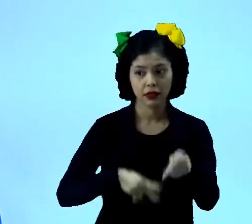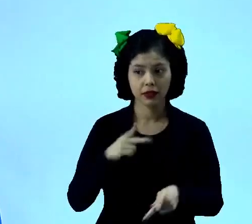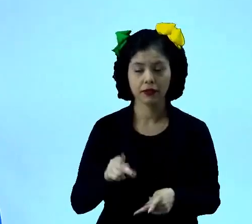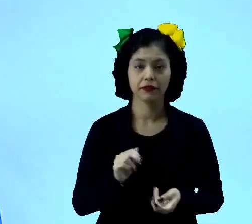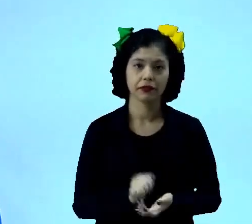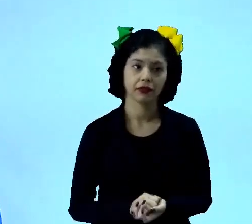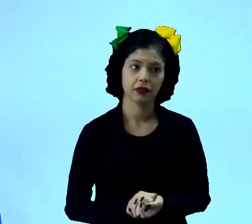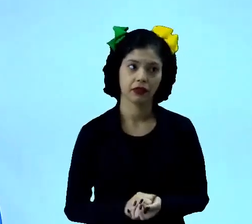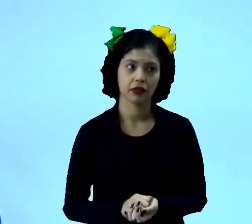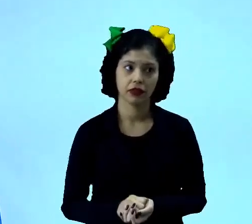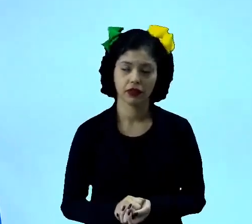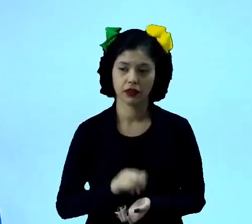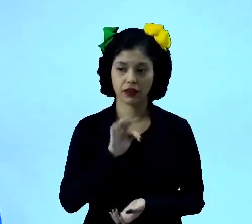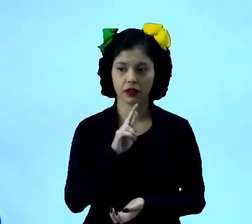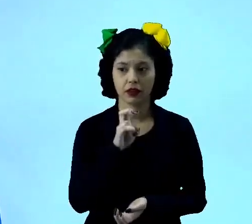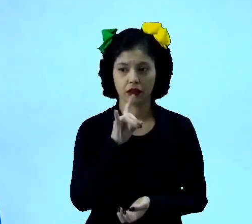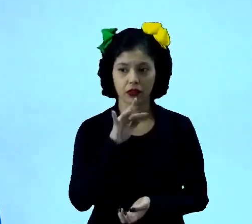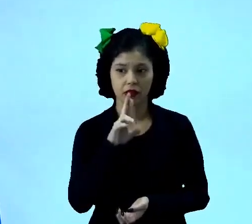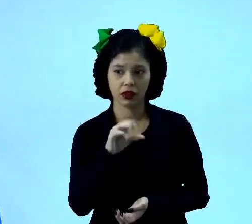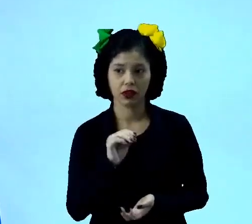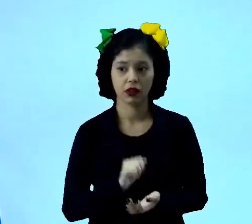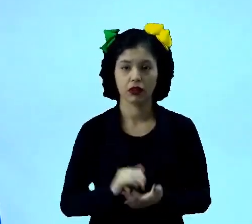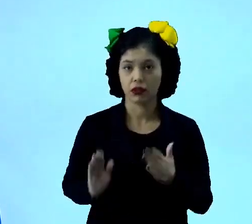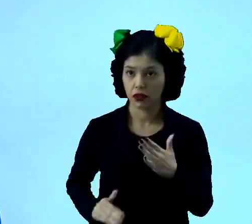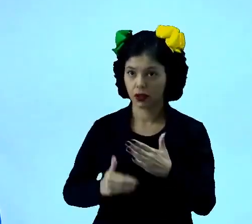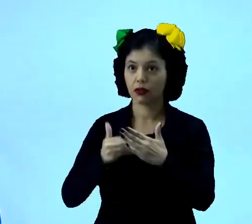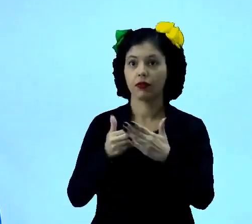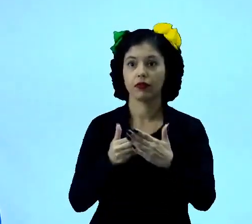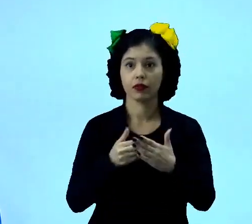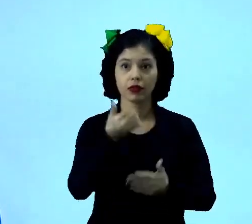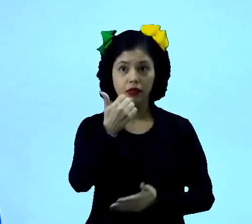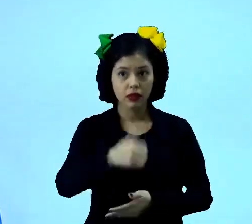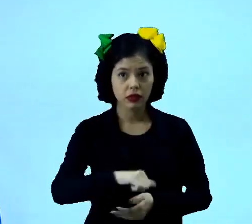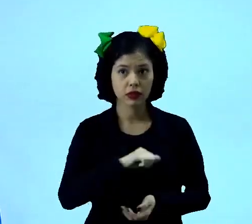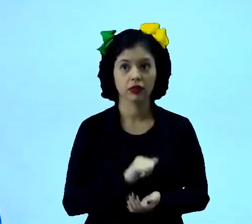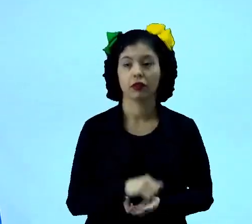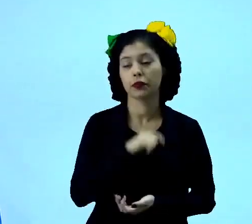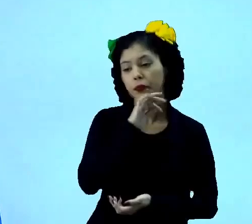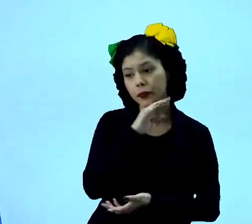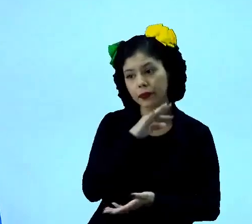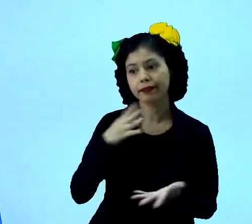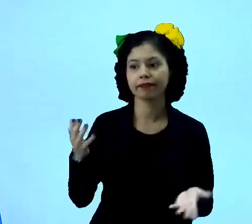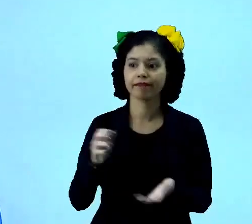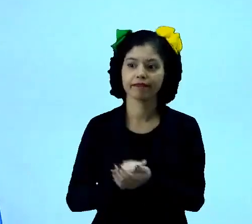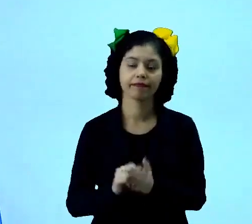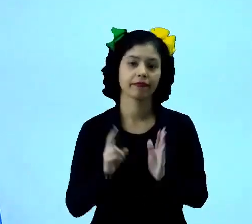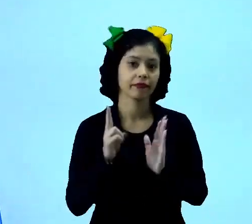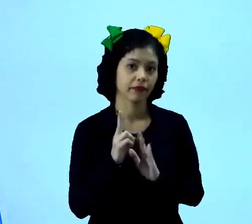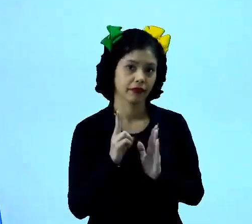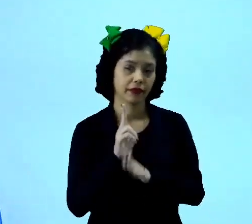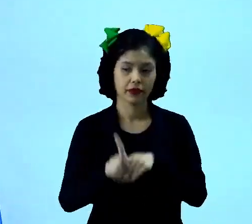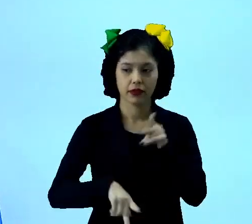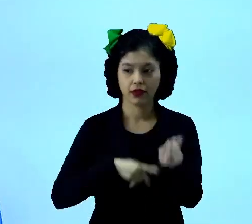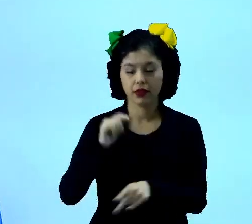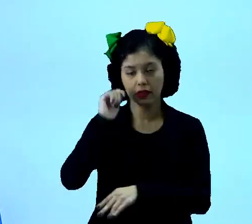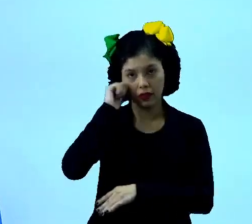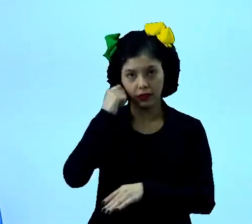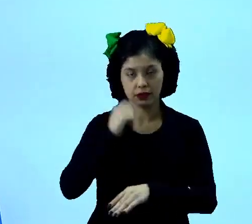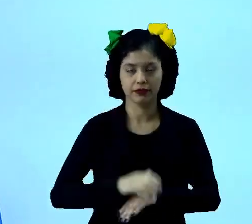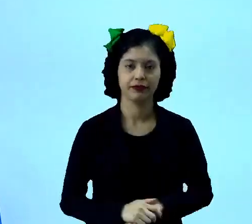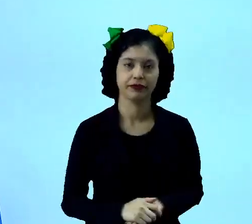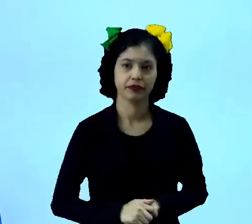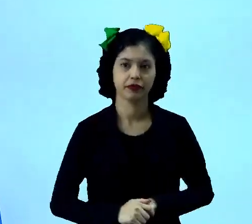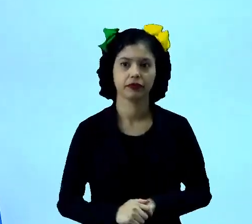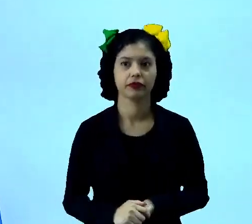civilizatório, com ênfase no etnocentrismo e seu impacto negativo e cruel para os indígenas e as populações